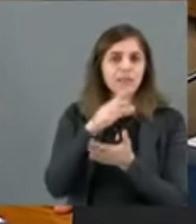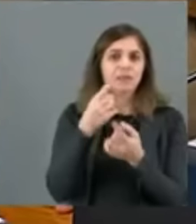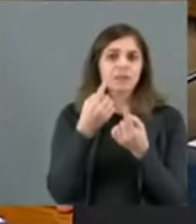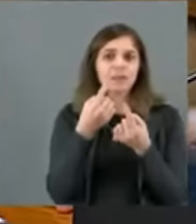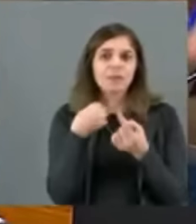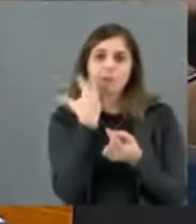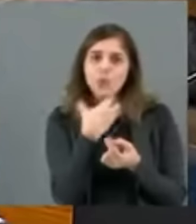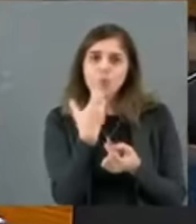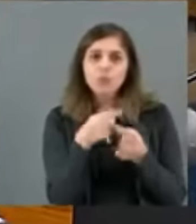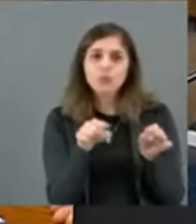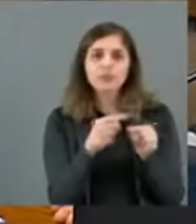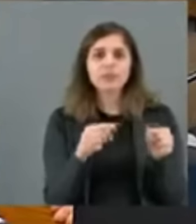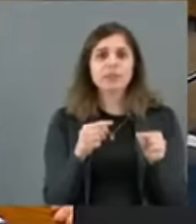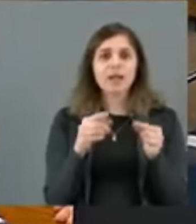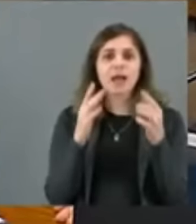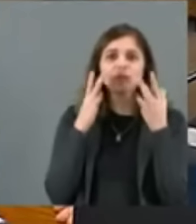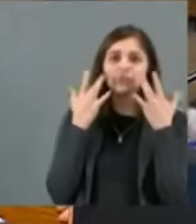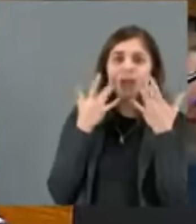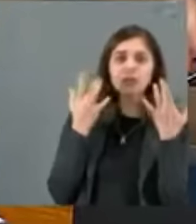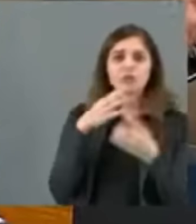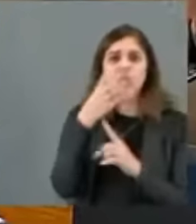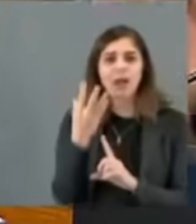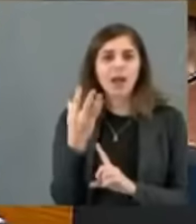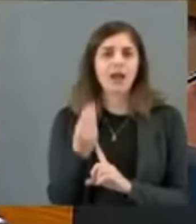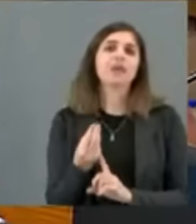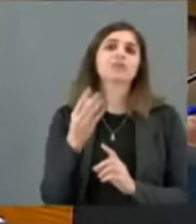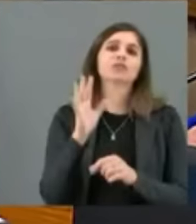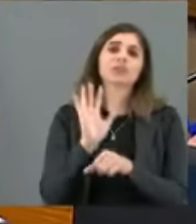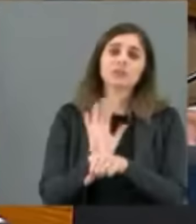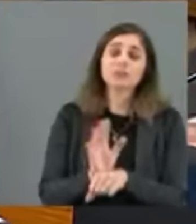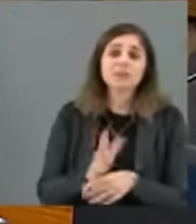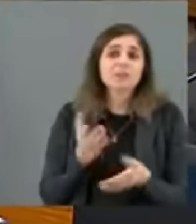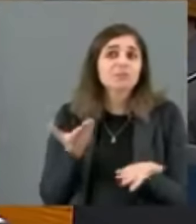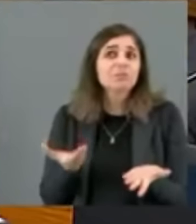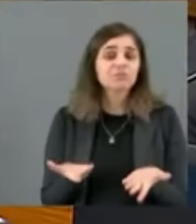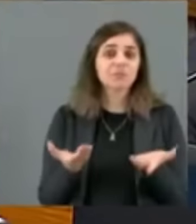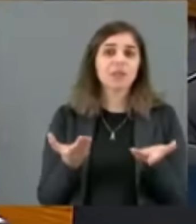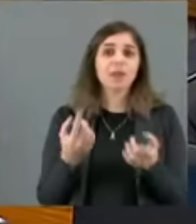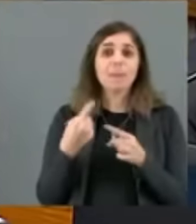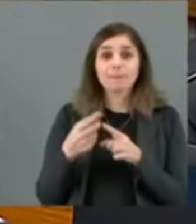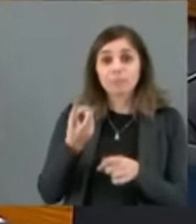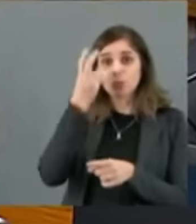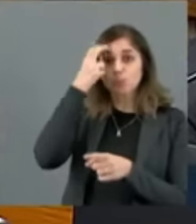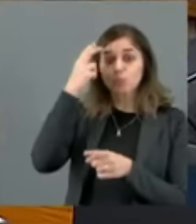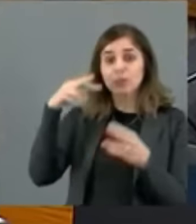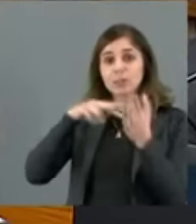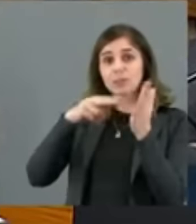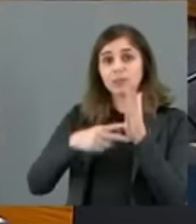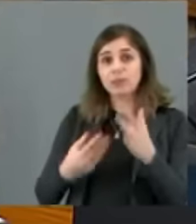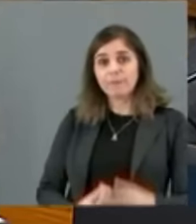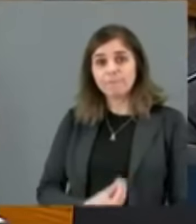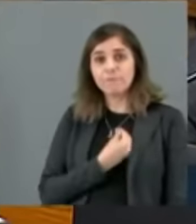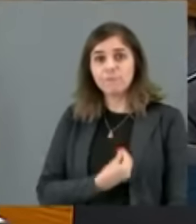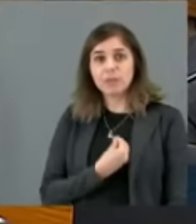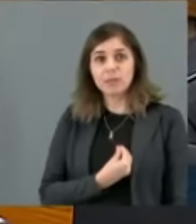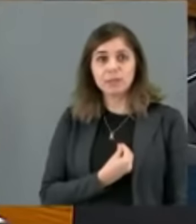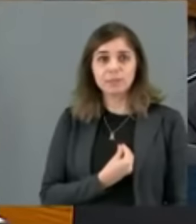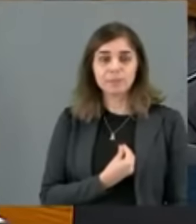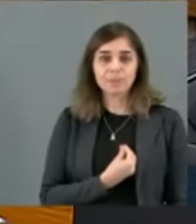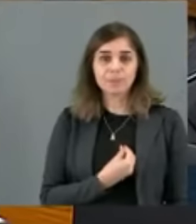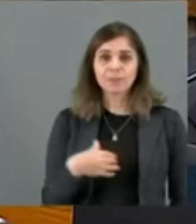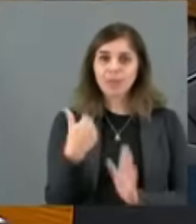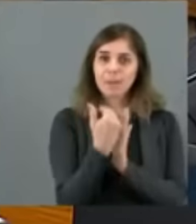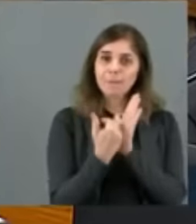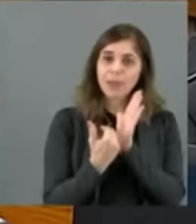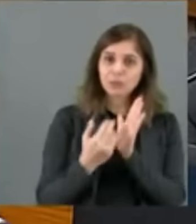na arte, no teatro, no cinema, seja onde for, porque cultura é vida. Então, a pauta da